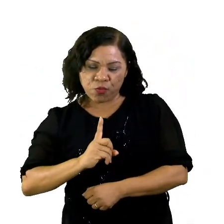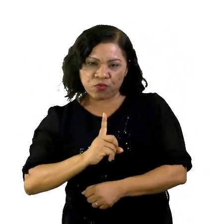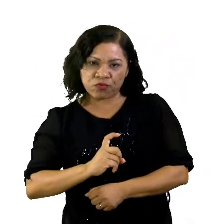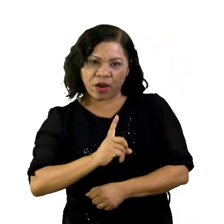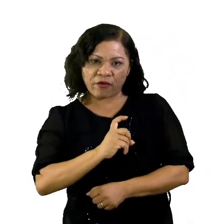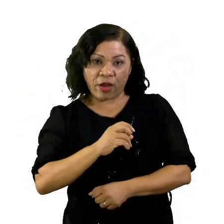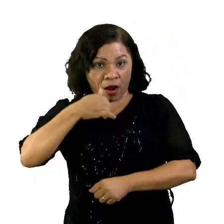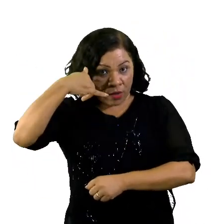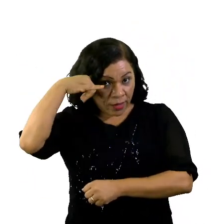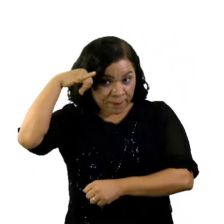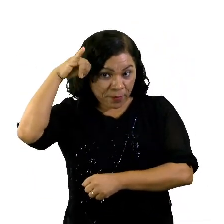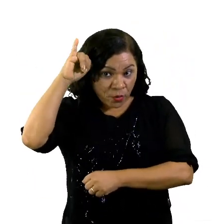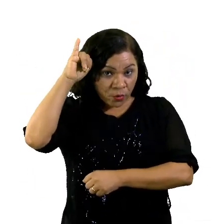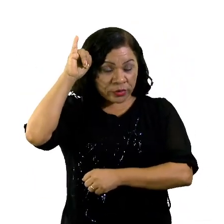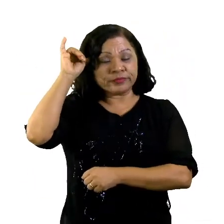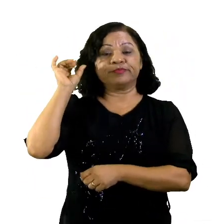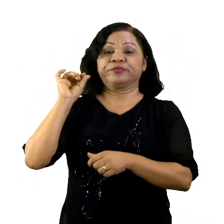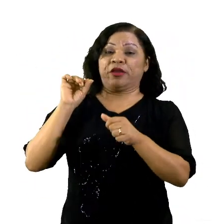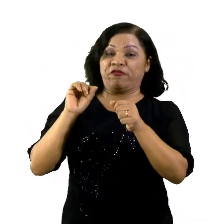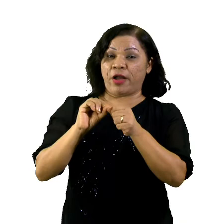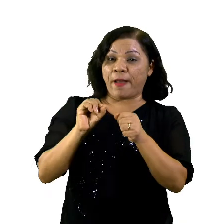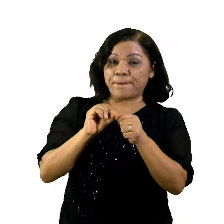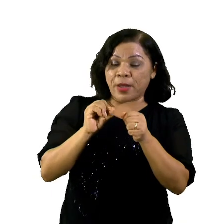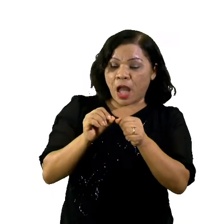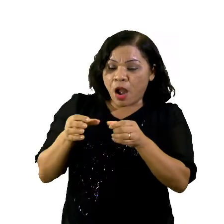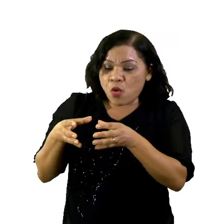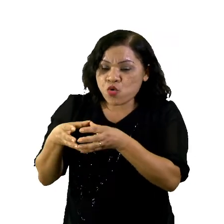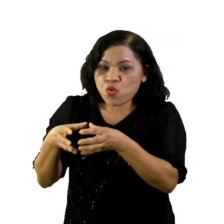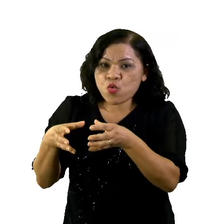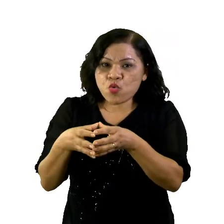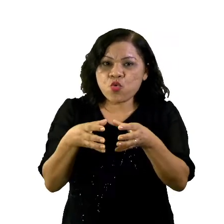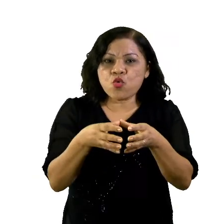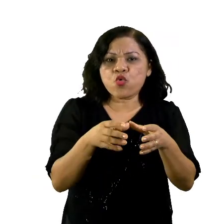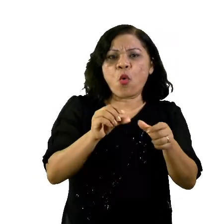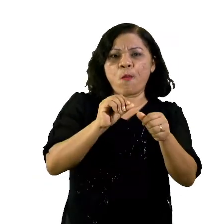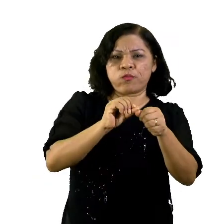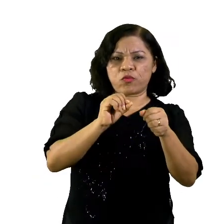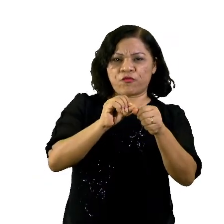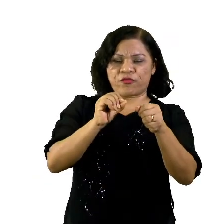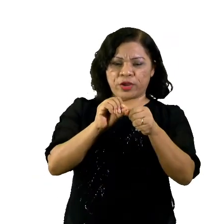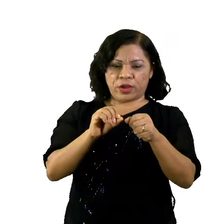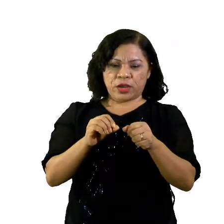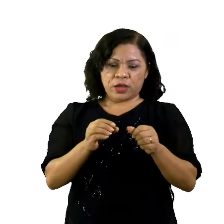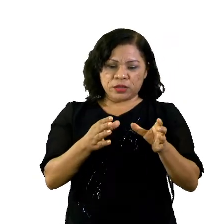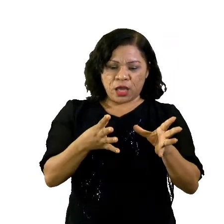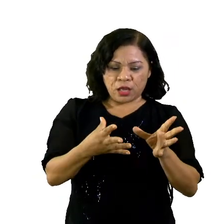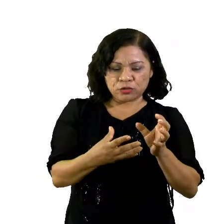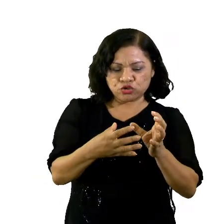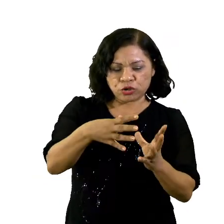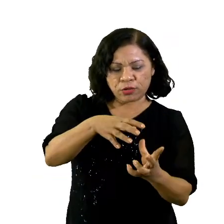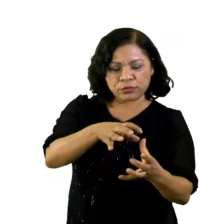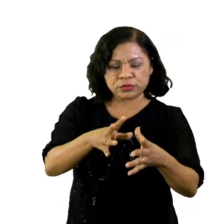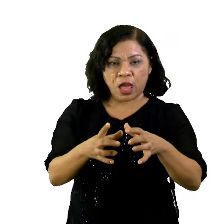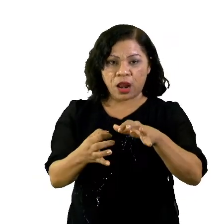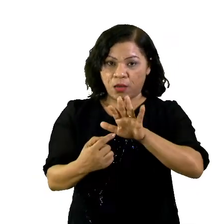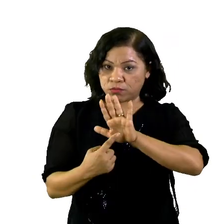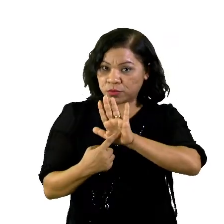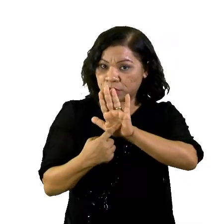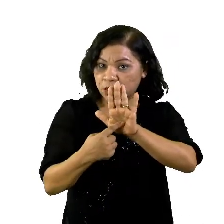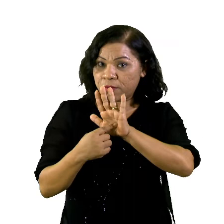de um conjunto de peças feitas de cerâmica que retratam a festa Bumba Meu